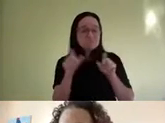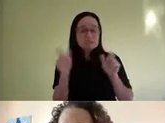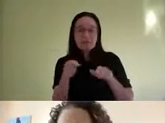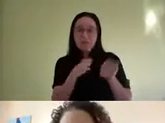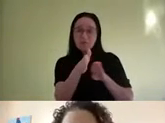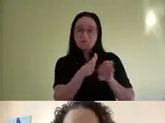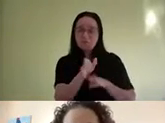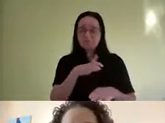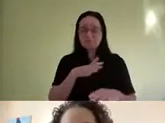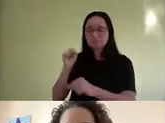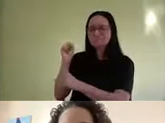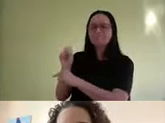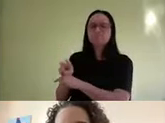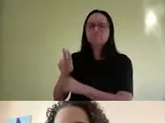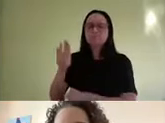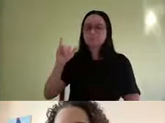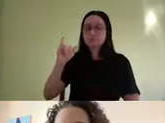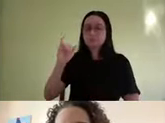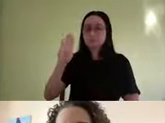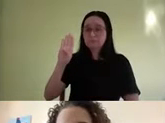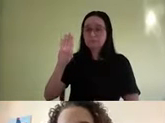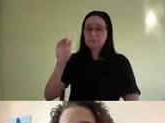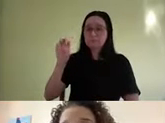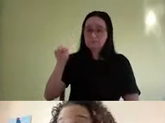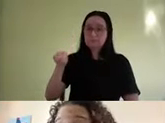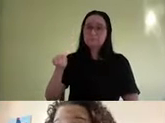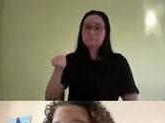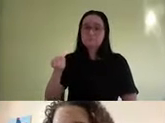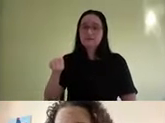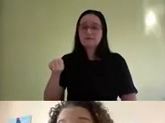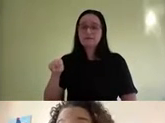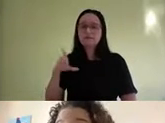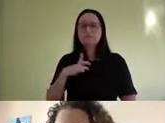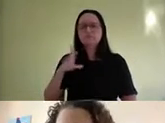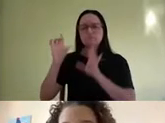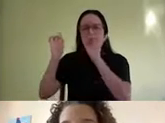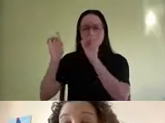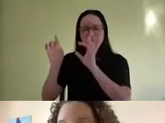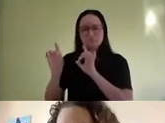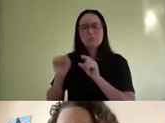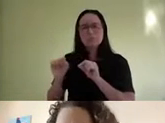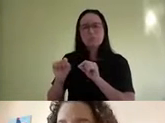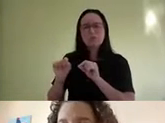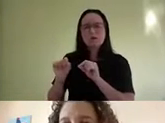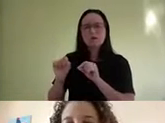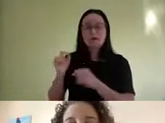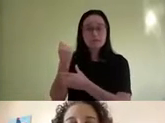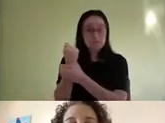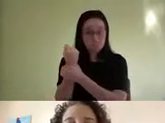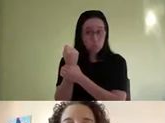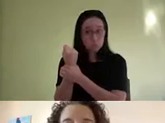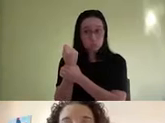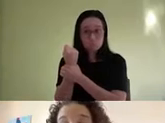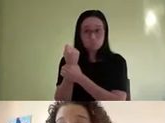eu entrei na IBM com a minha especialização em seguros, eu entrei como especialista em seguros